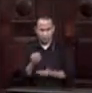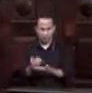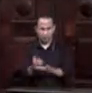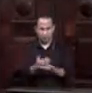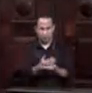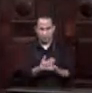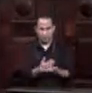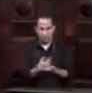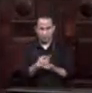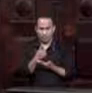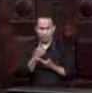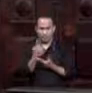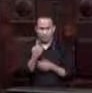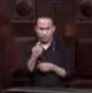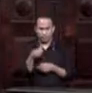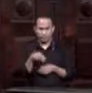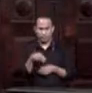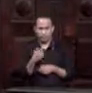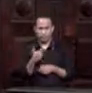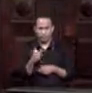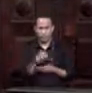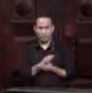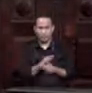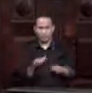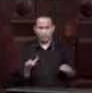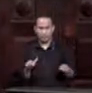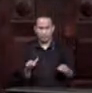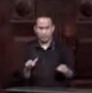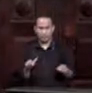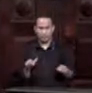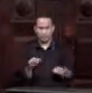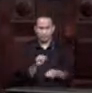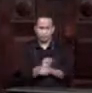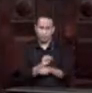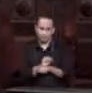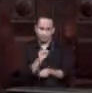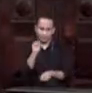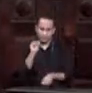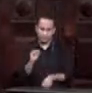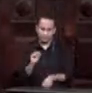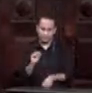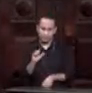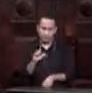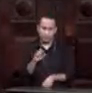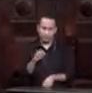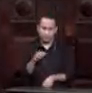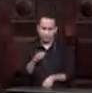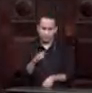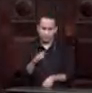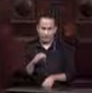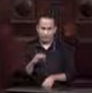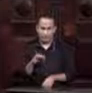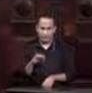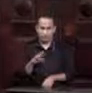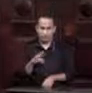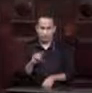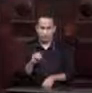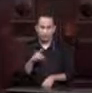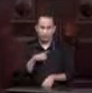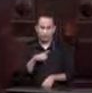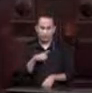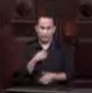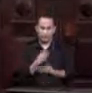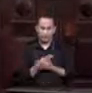daqui a minutos não tinha mais um tostão na caixa. Esperamos que o Legislativo tenha dado e ratificado